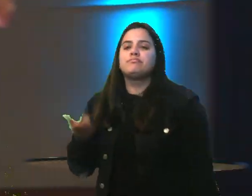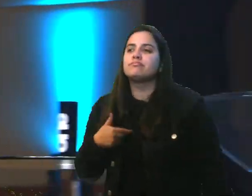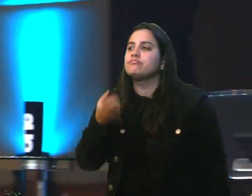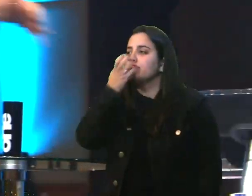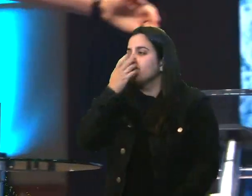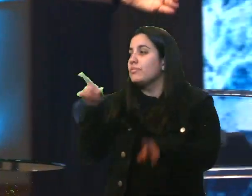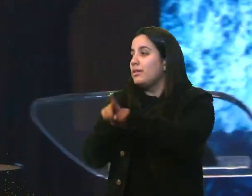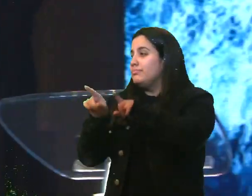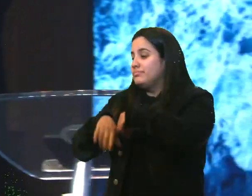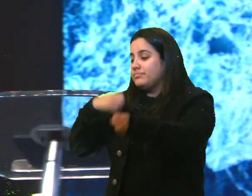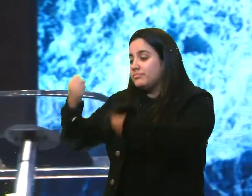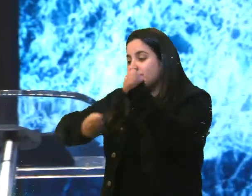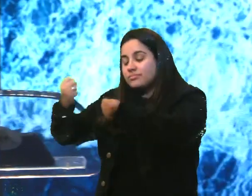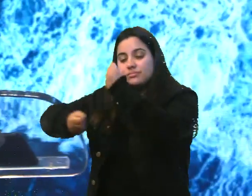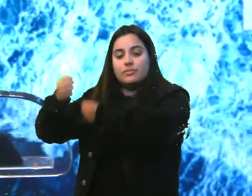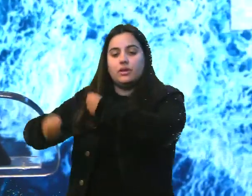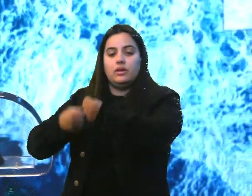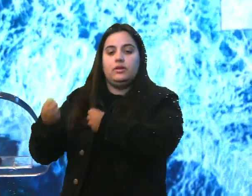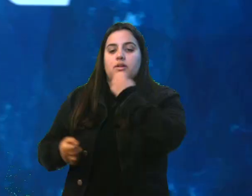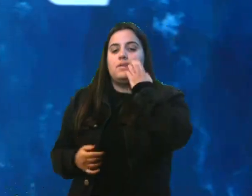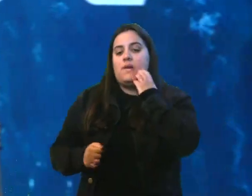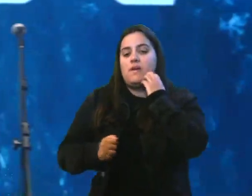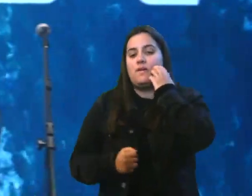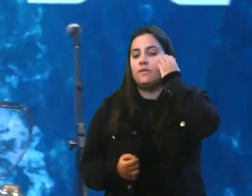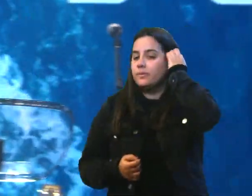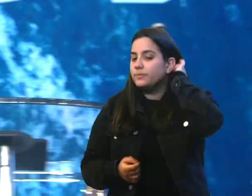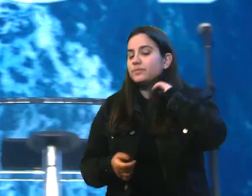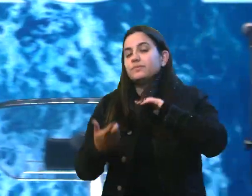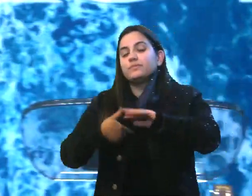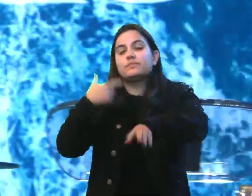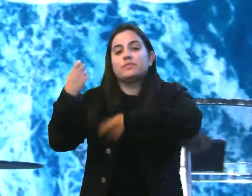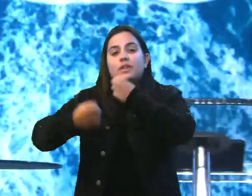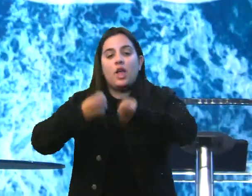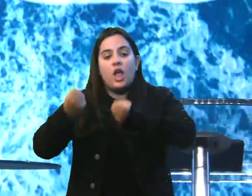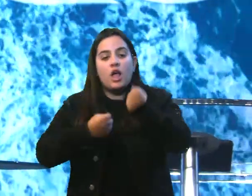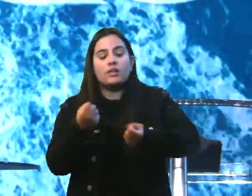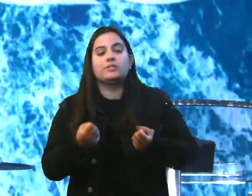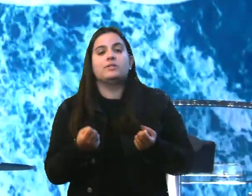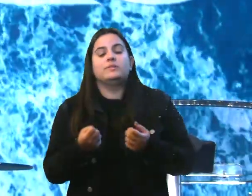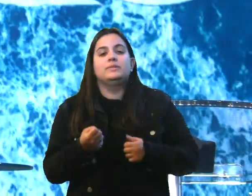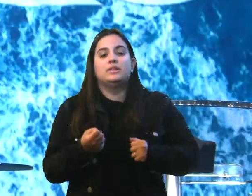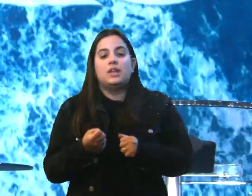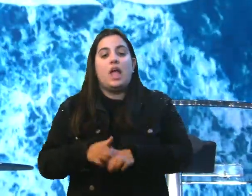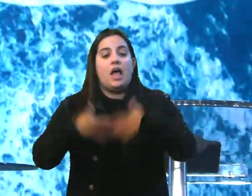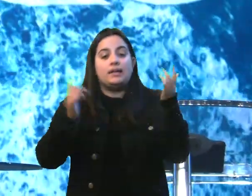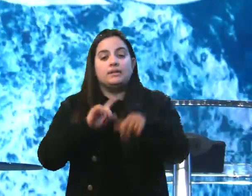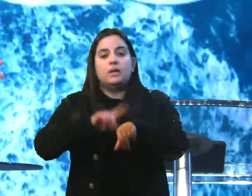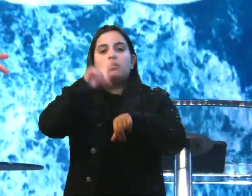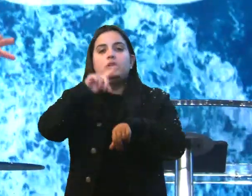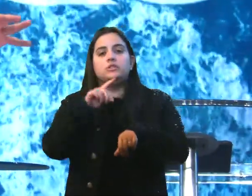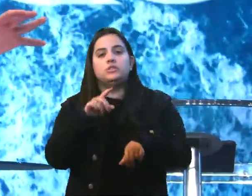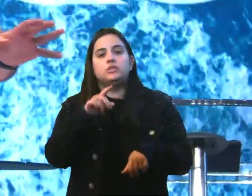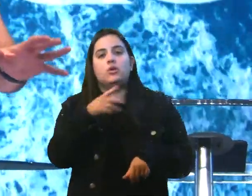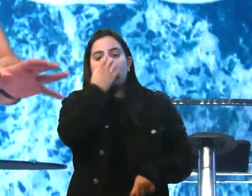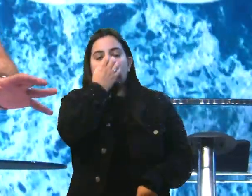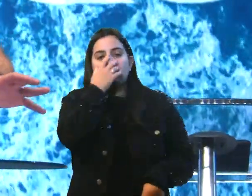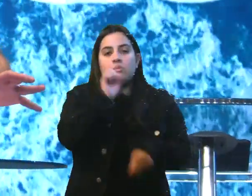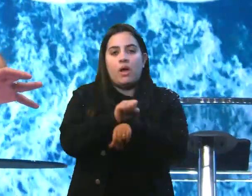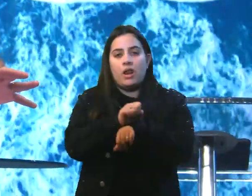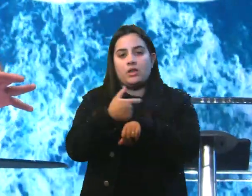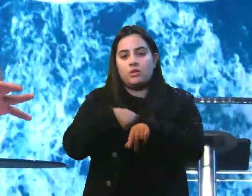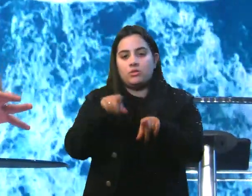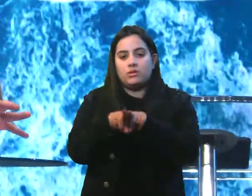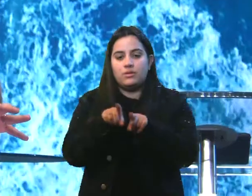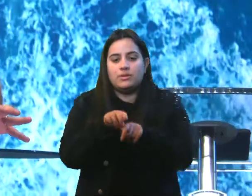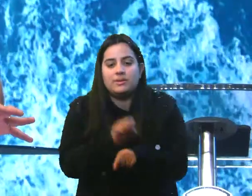dela também. De repente eu fui para um lado, saí correndo. De repente, ela para, assim. E eu paro na frente dela. Eu